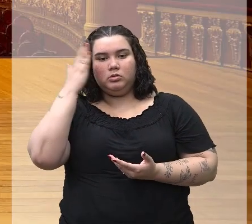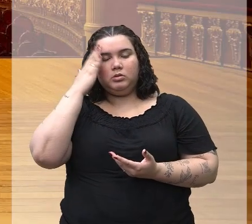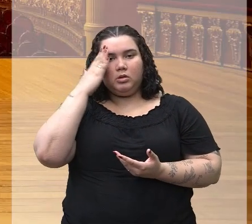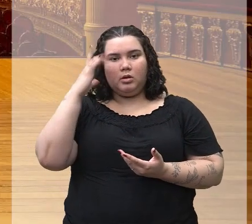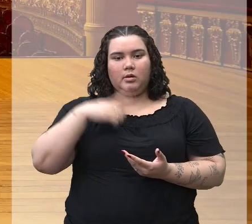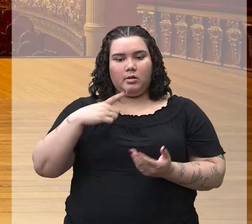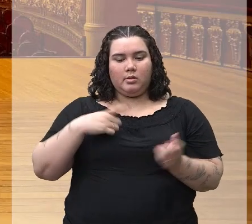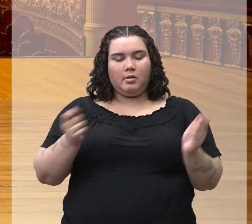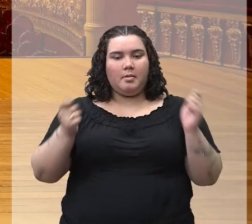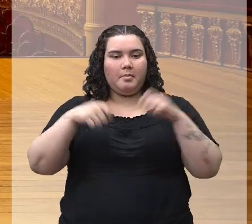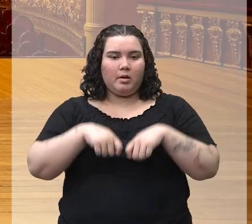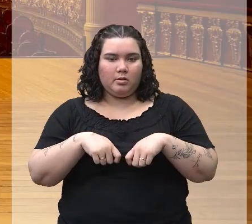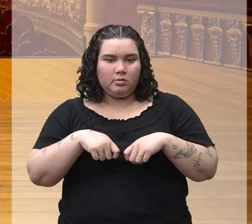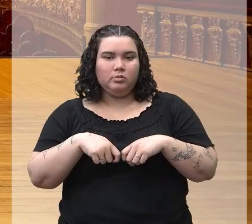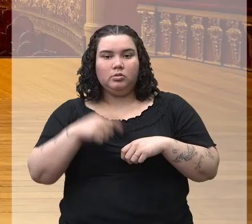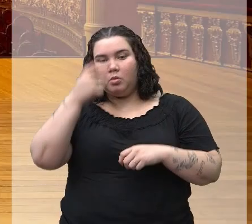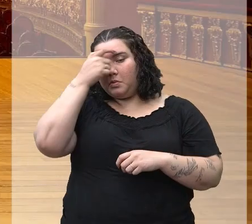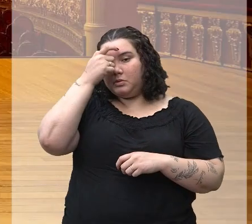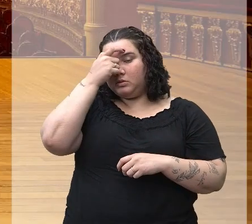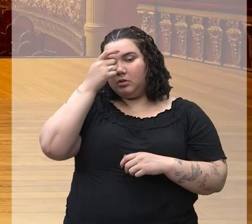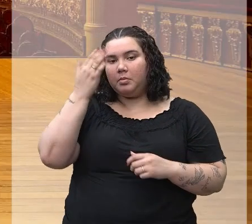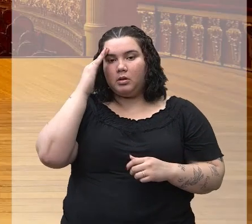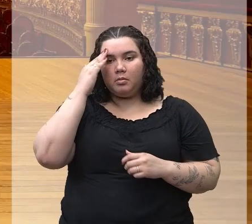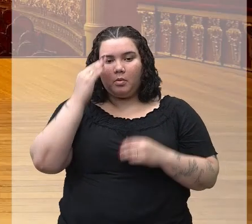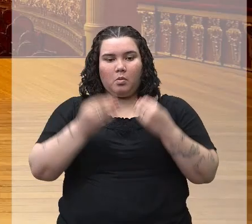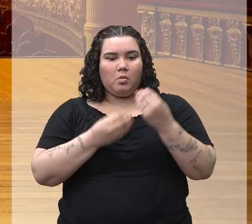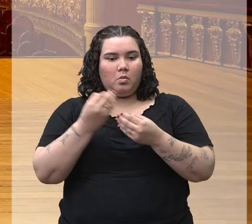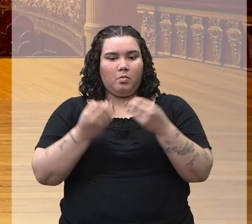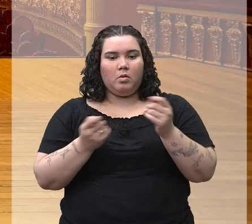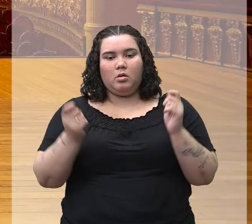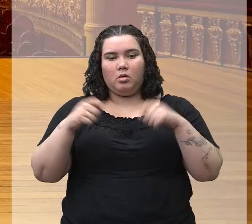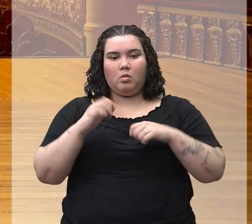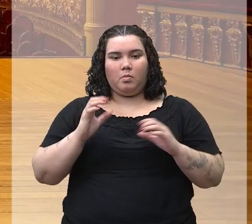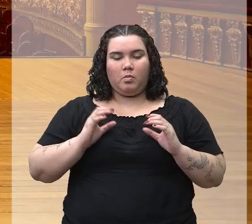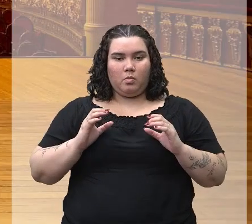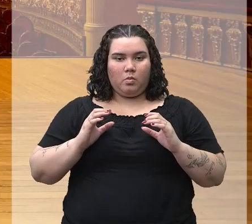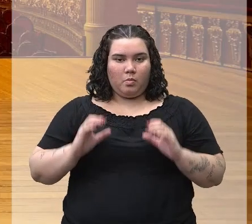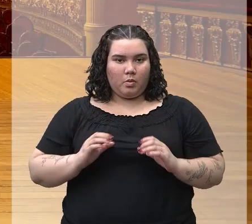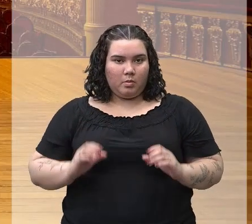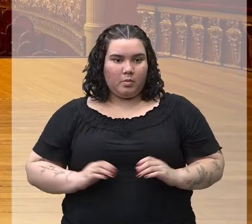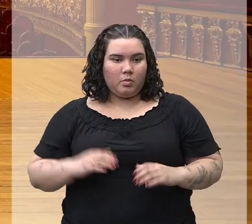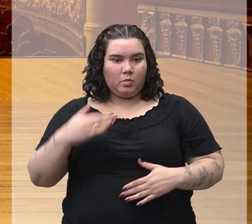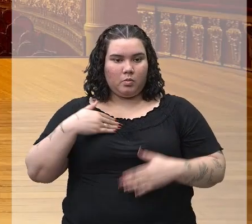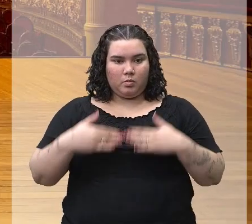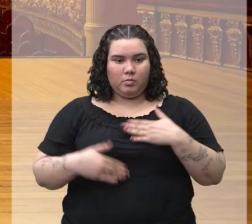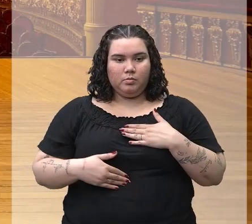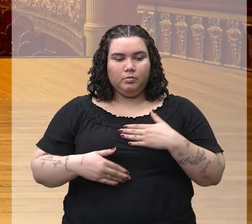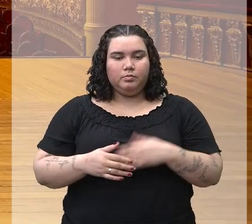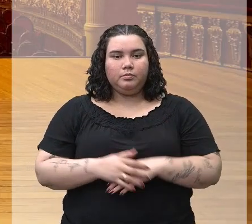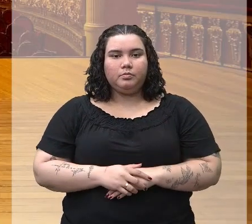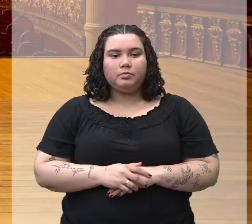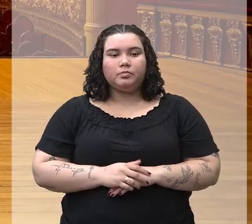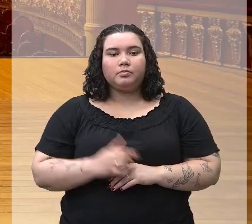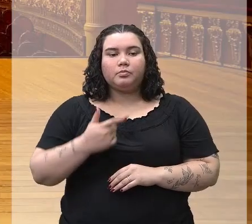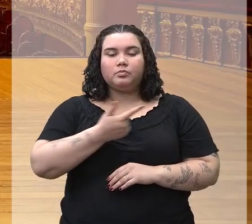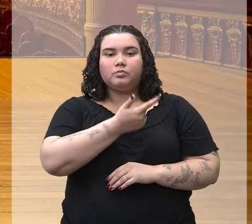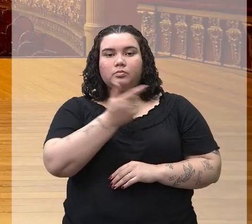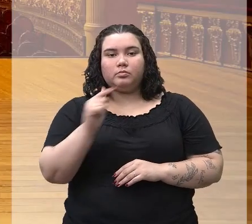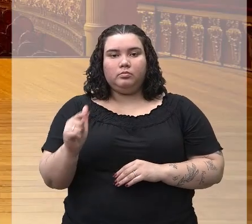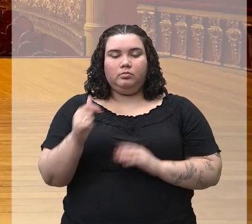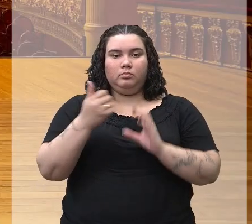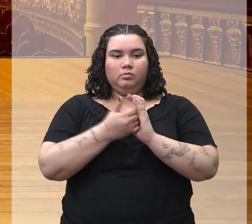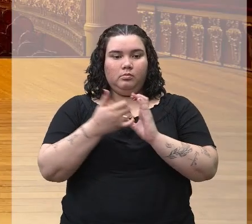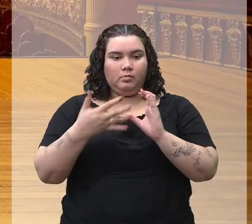essa consciência para entender como o seu corpo ele pode se comportar. Outro elemento de consciência corporal